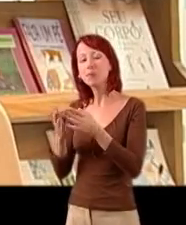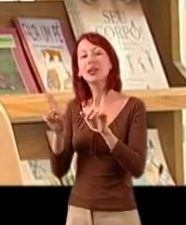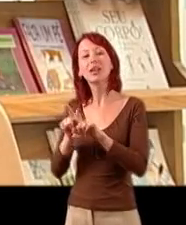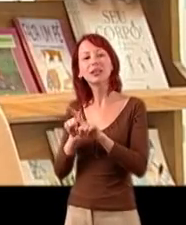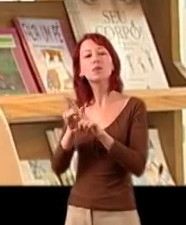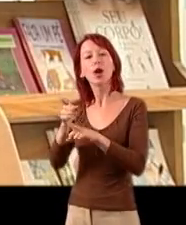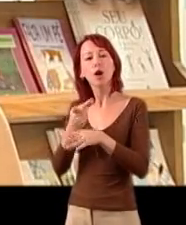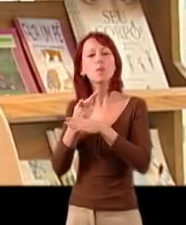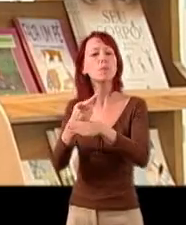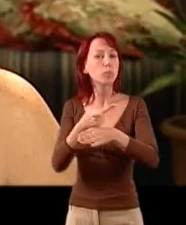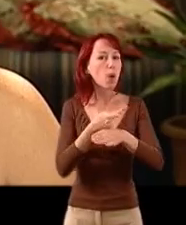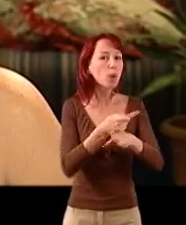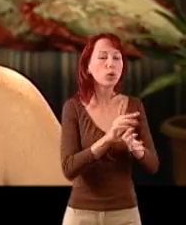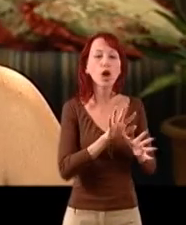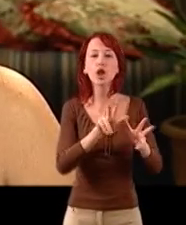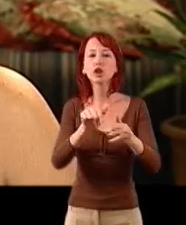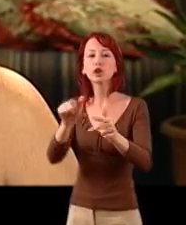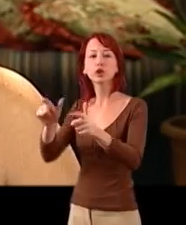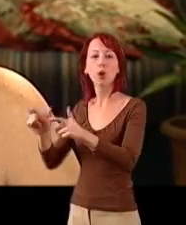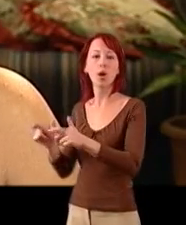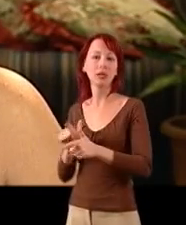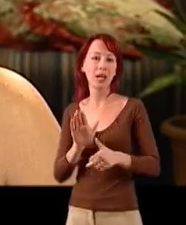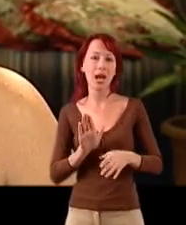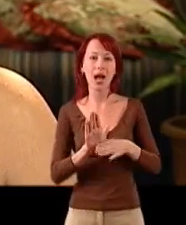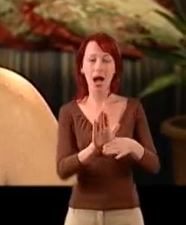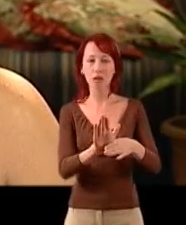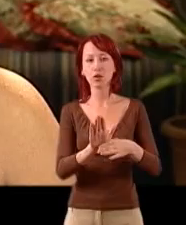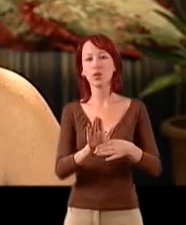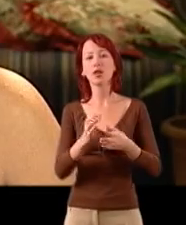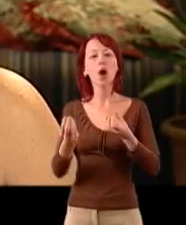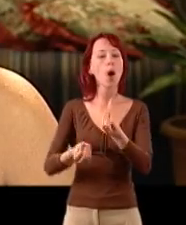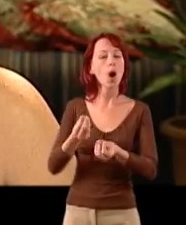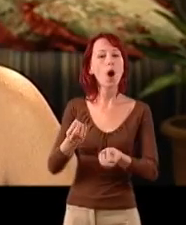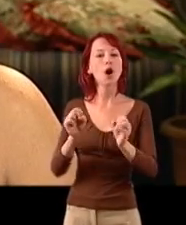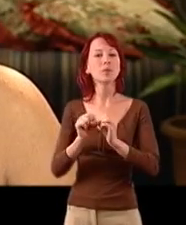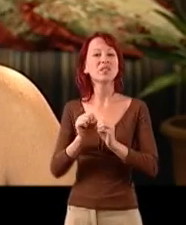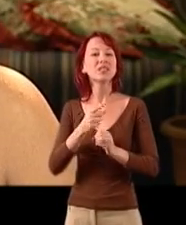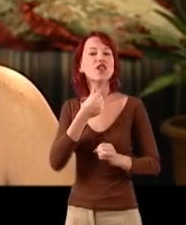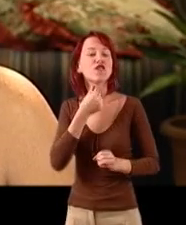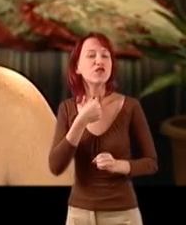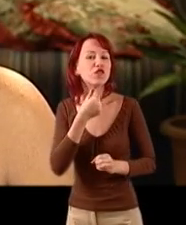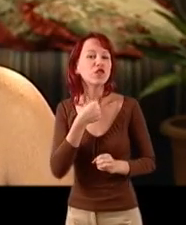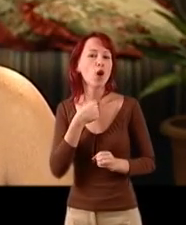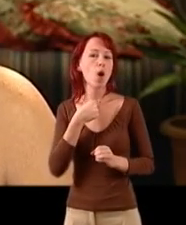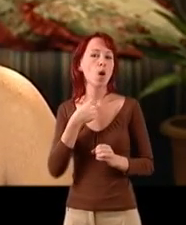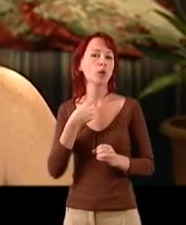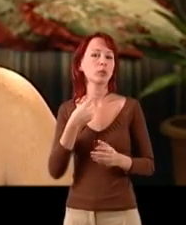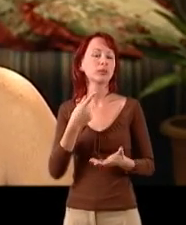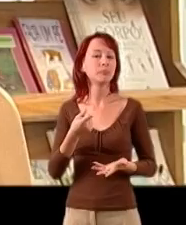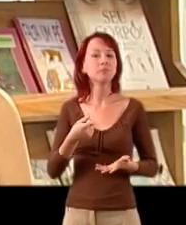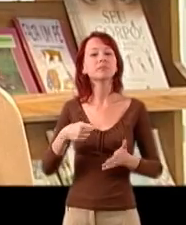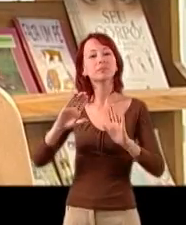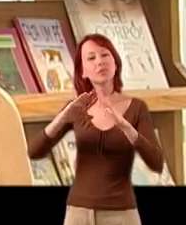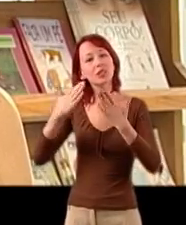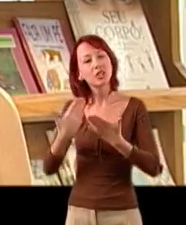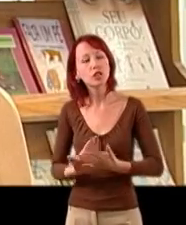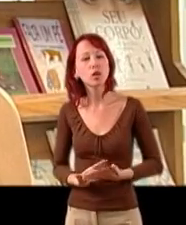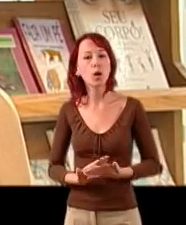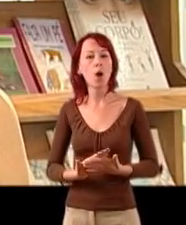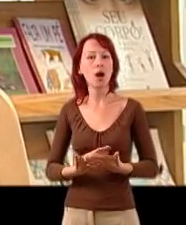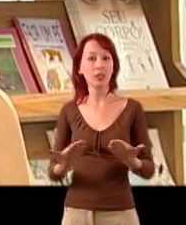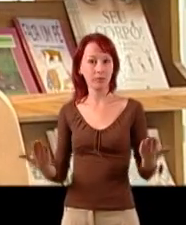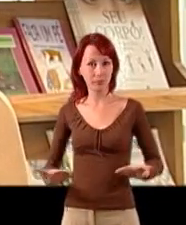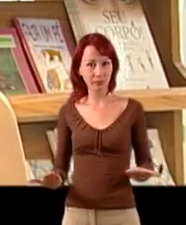que precisava procurar. Fui fazer os tratamentos dele, como fazer fono, levar nas escolas. Esse ano ele